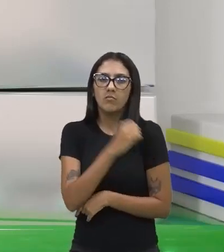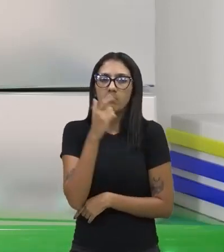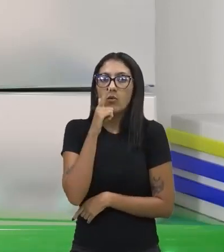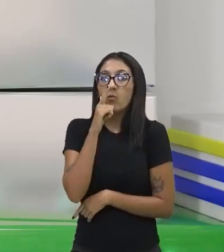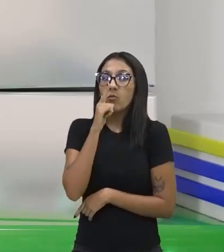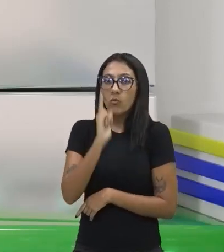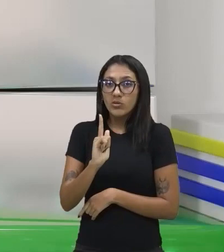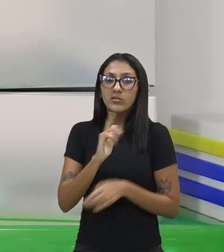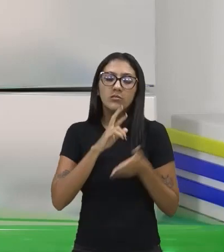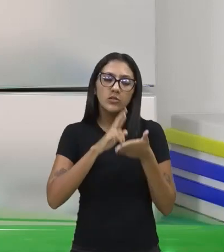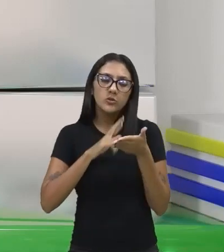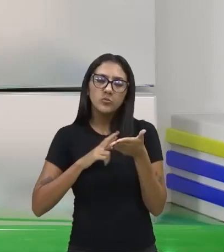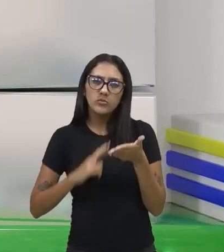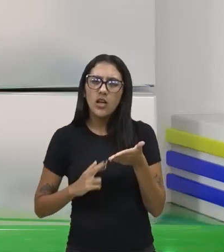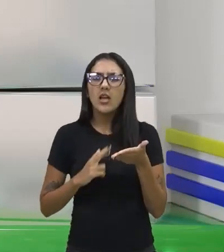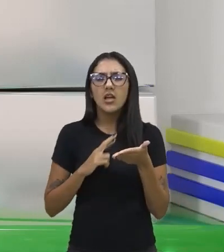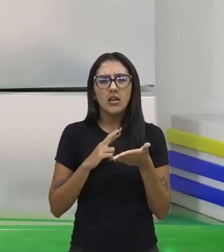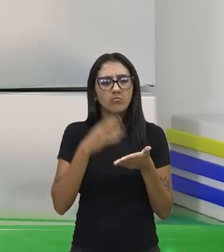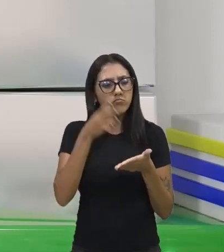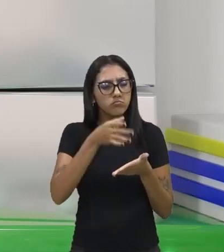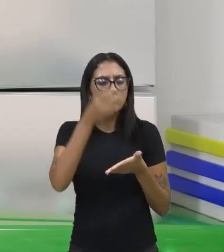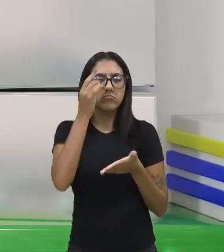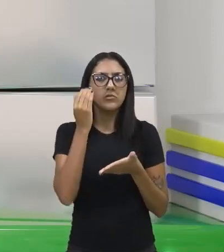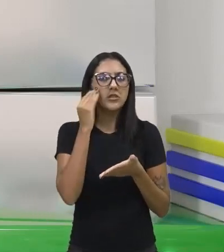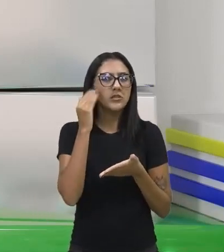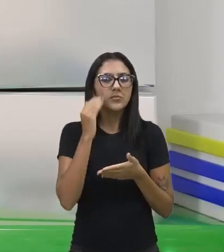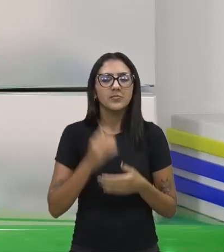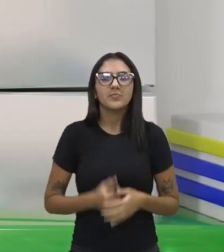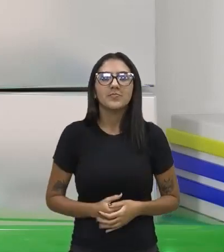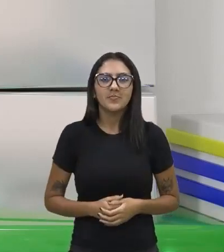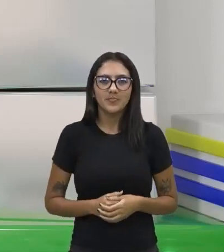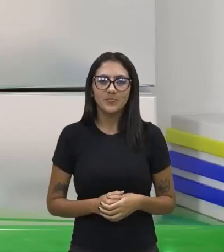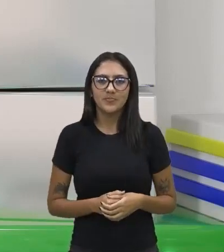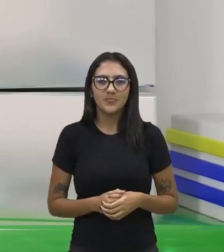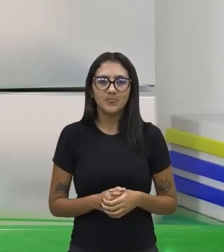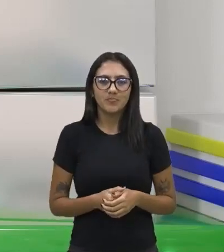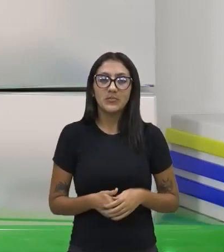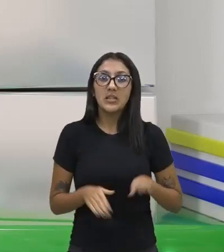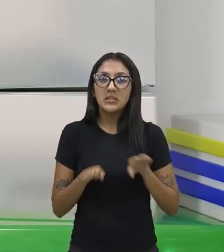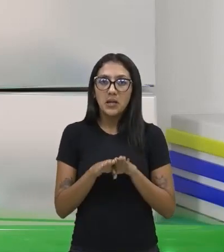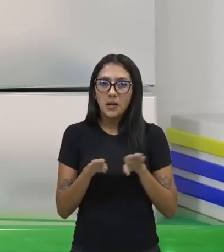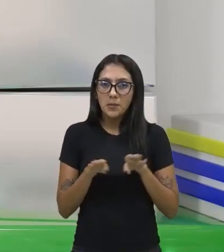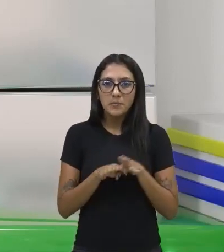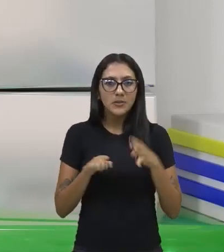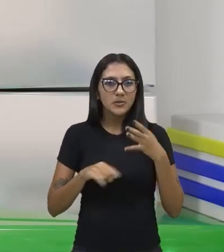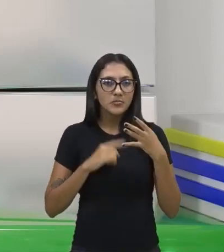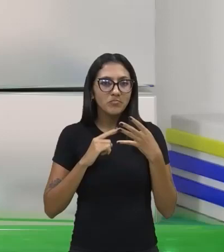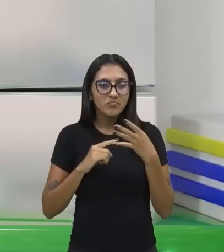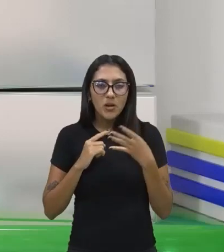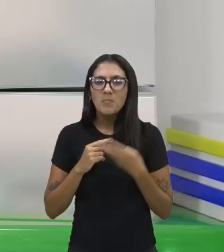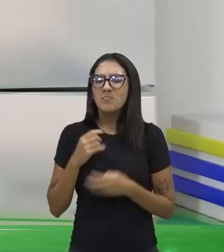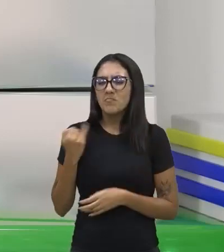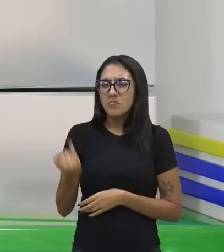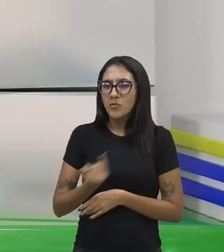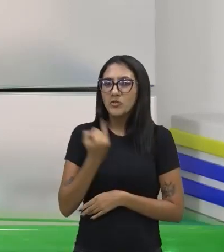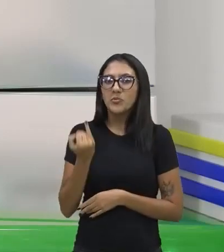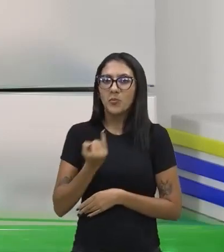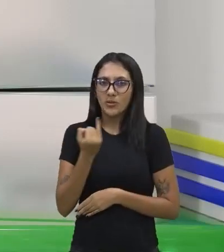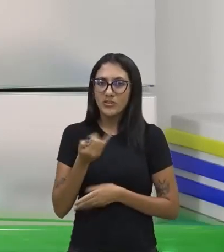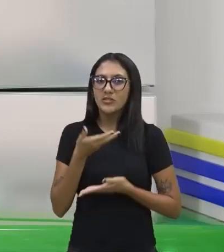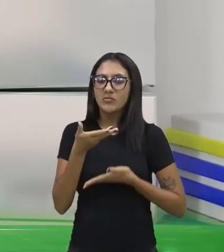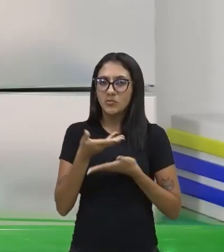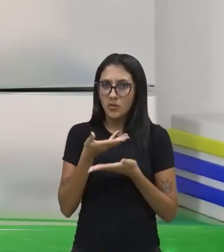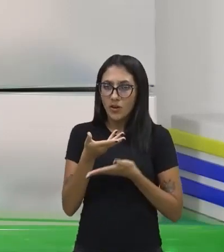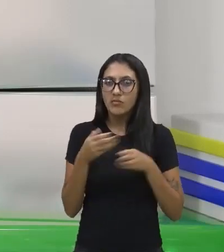durante aquele objeto do conhecimento naquela aula. E aí a gente tem um momento mais esperado, que é a interatividade, lá ainda